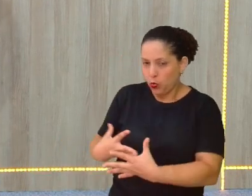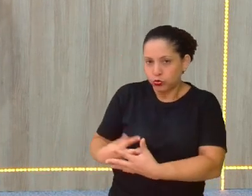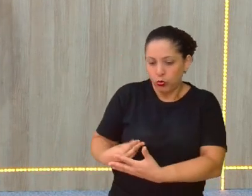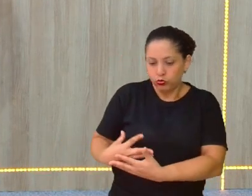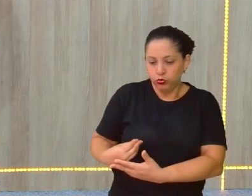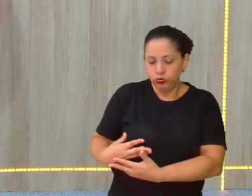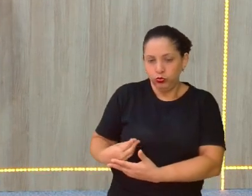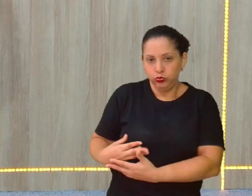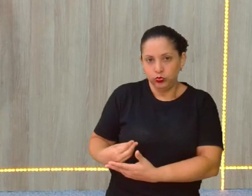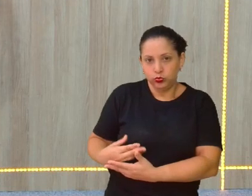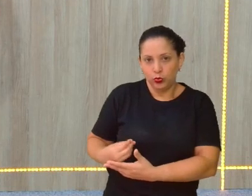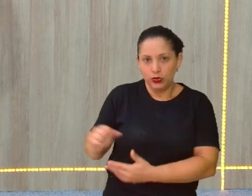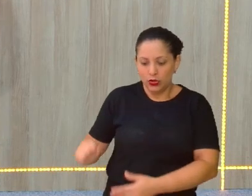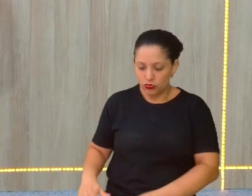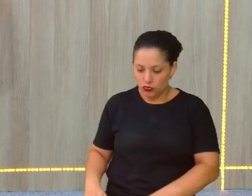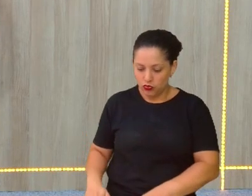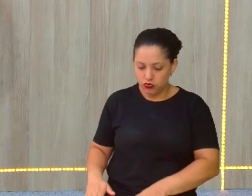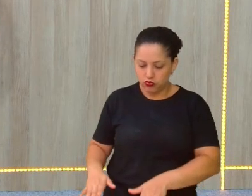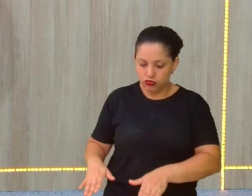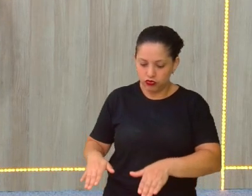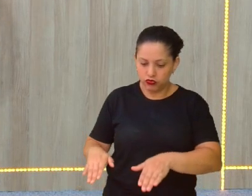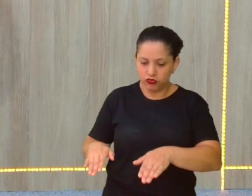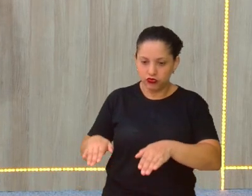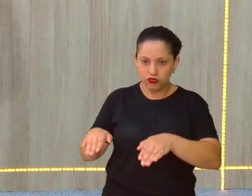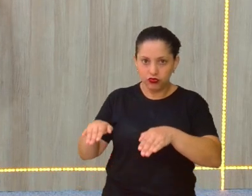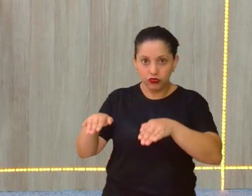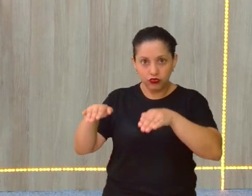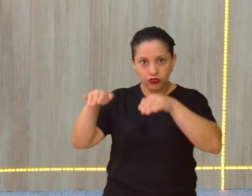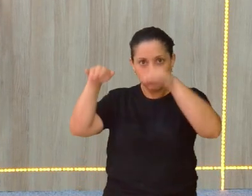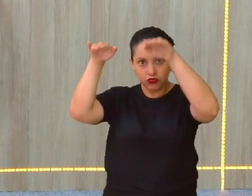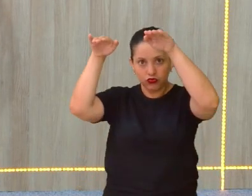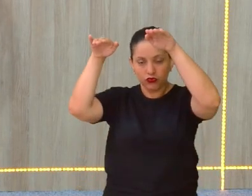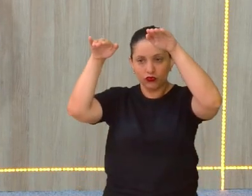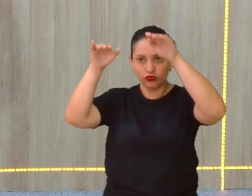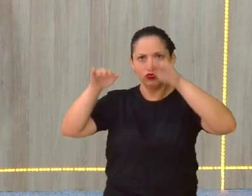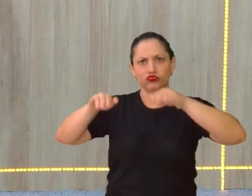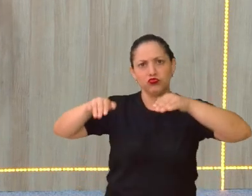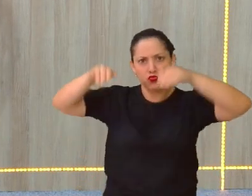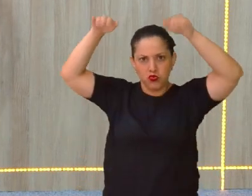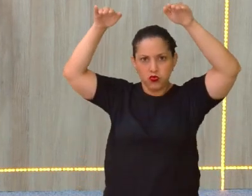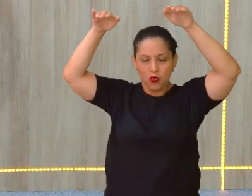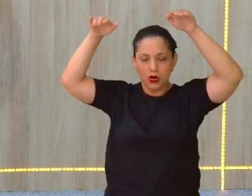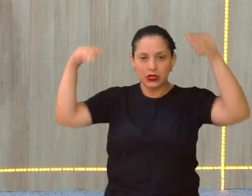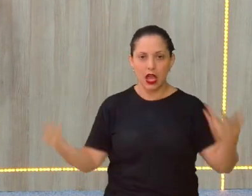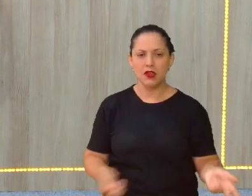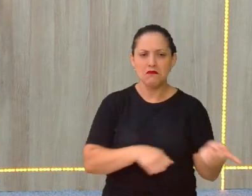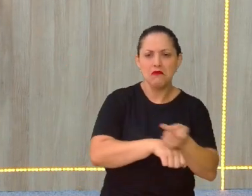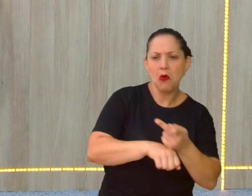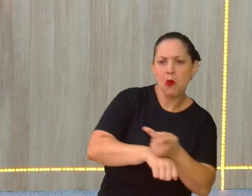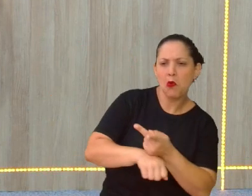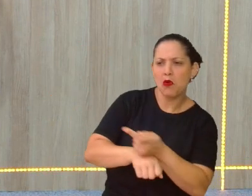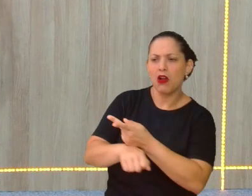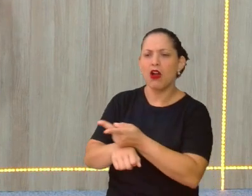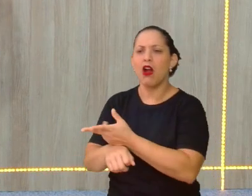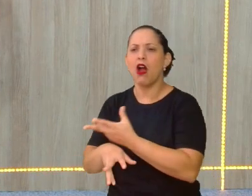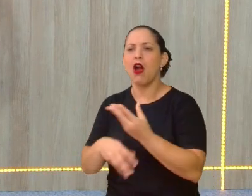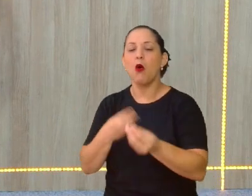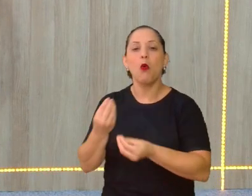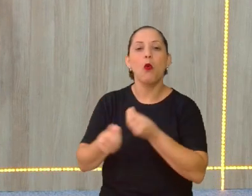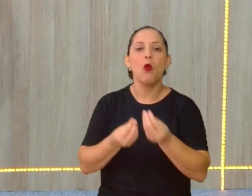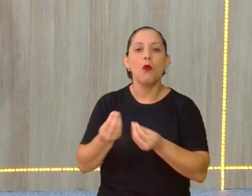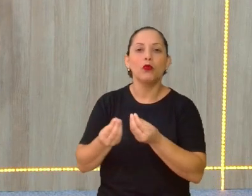eles resolvem ir em busca das suas origens, chegam no território onde estavam Roma, destituem o rei